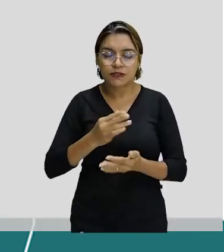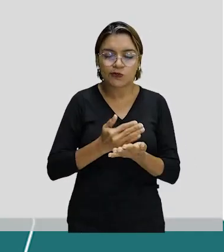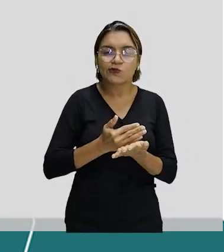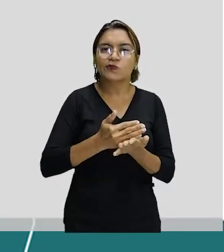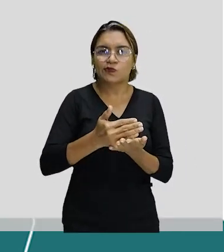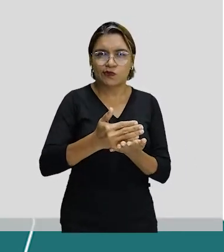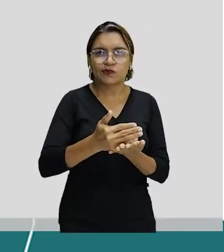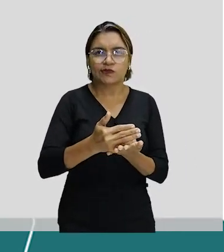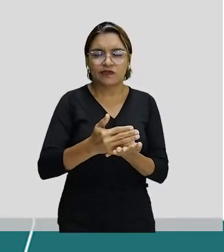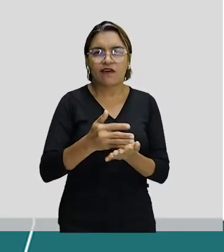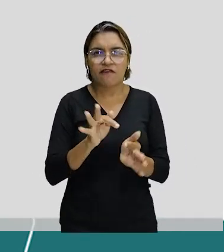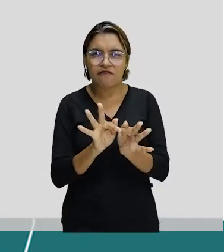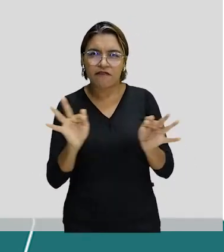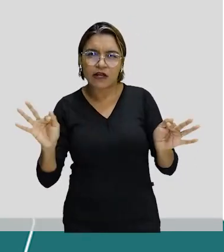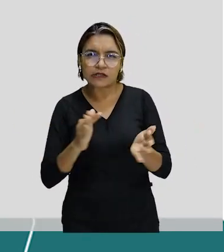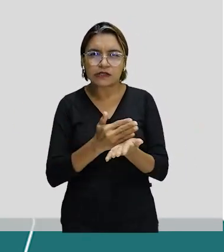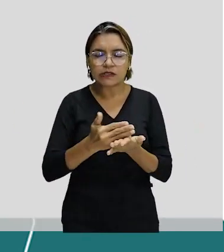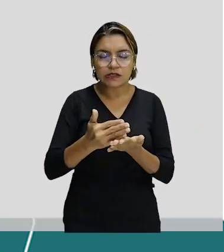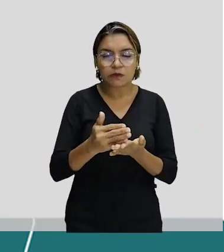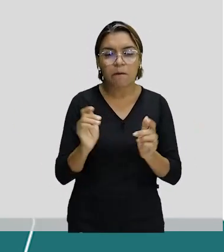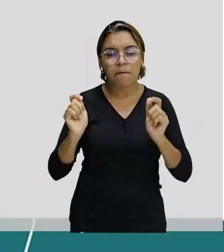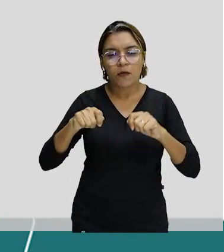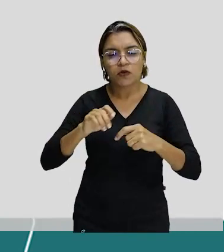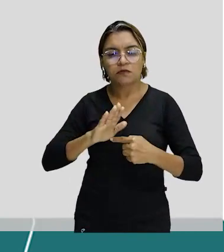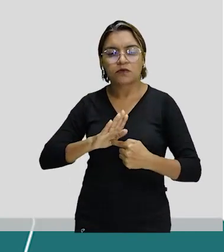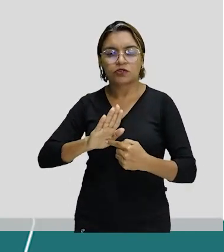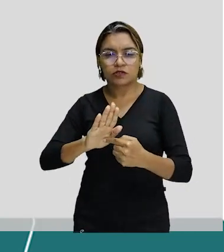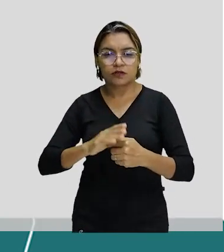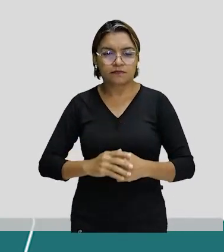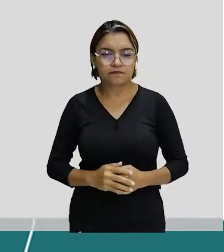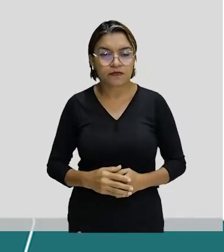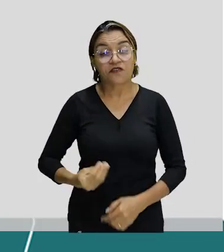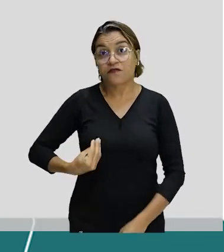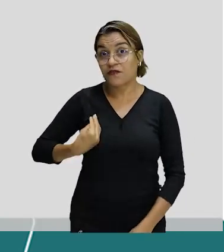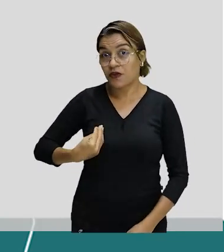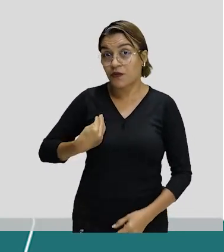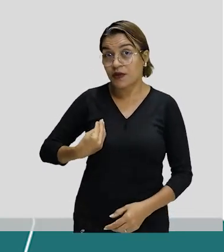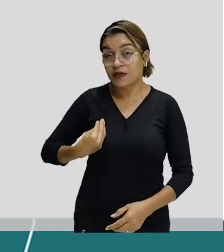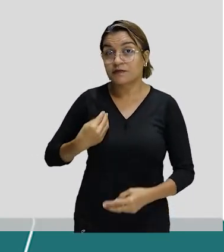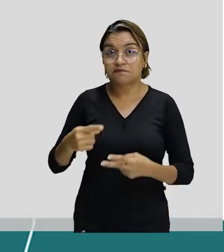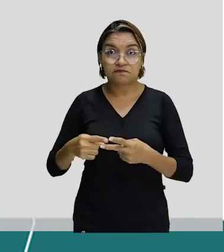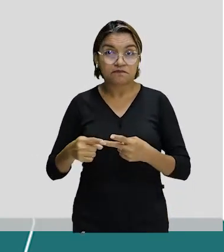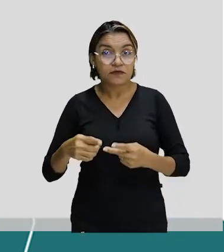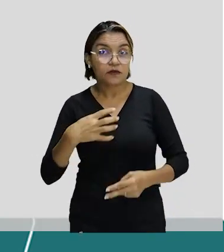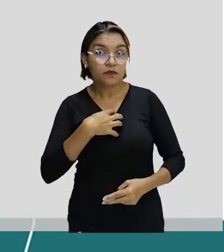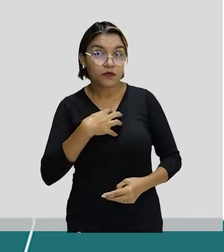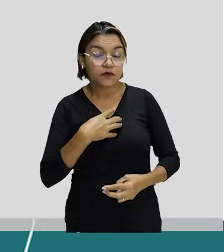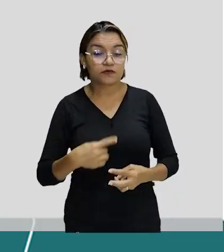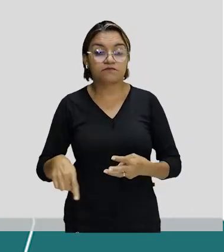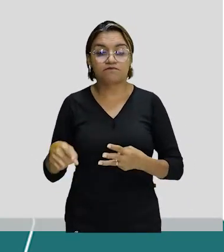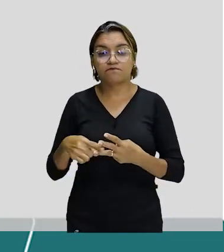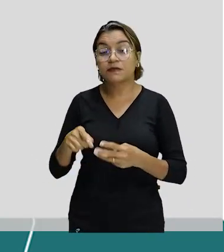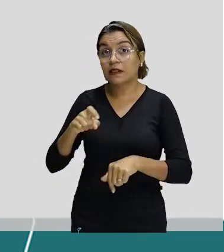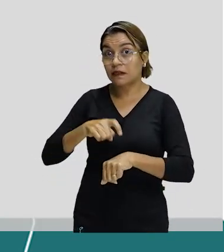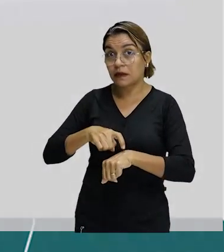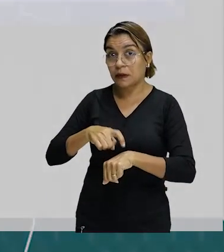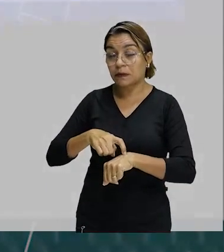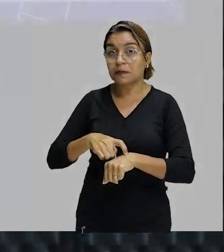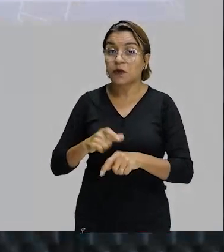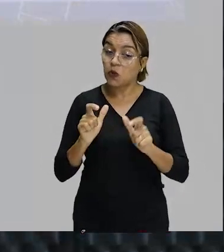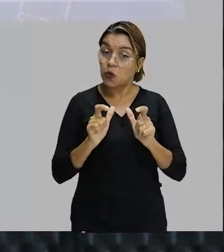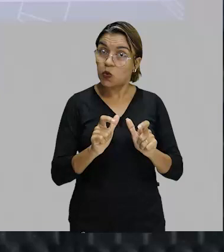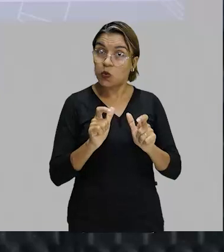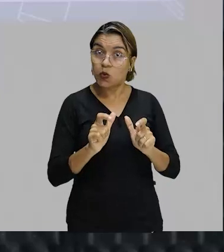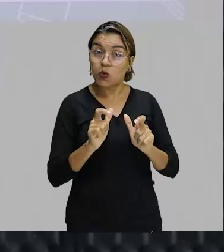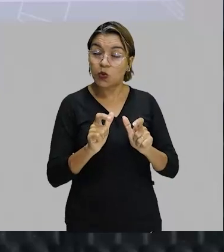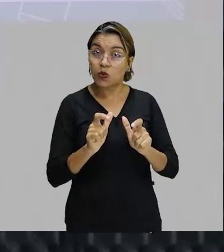início da sentença, eles podem expressar frequência, modo, tempo,